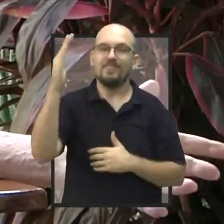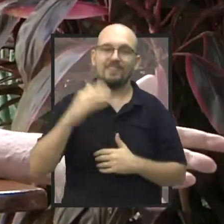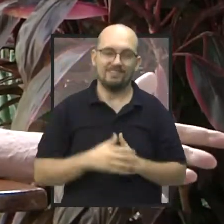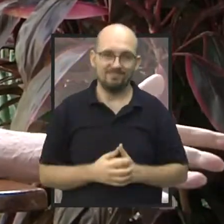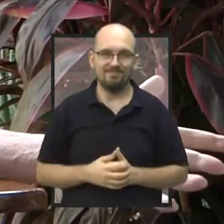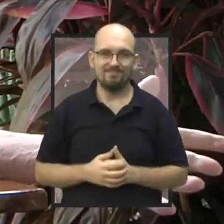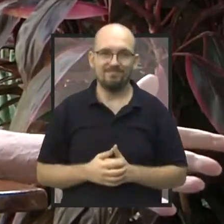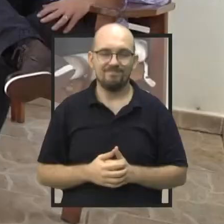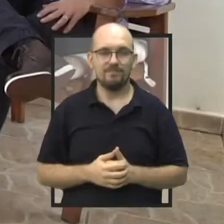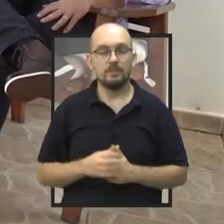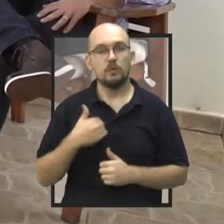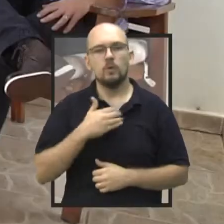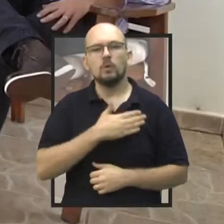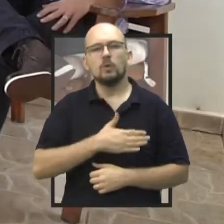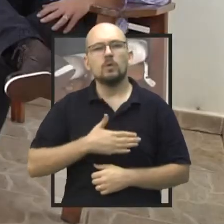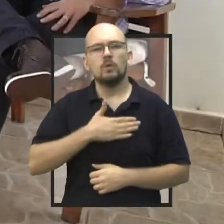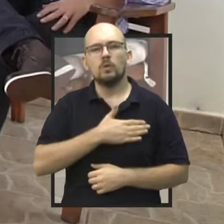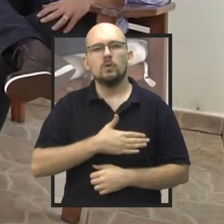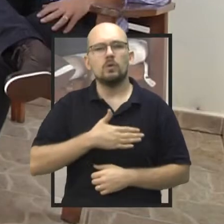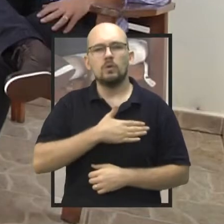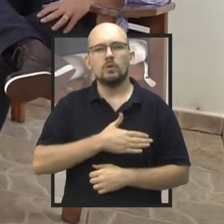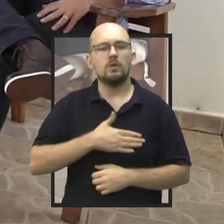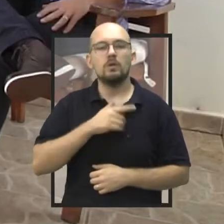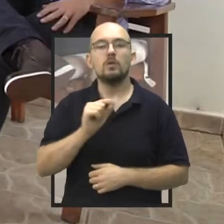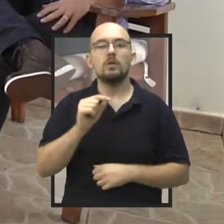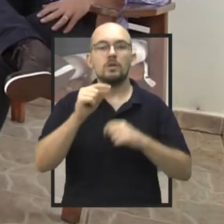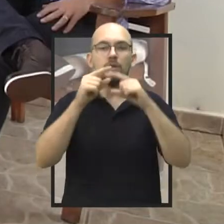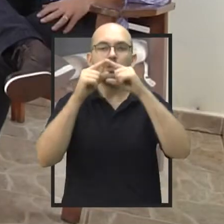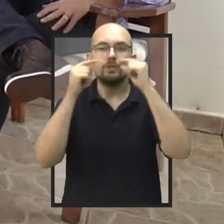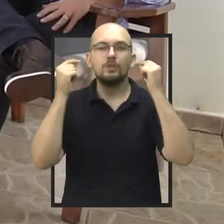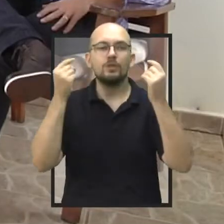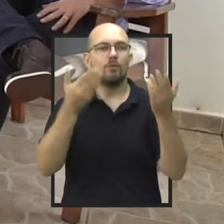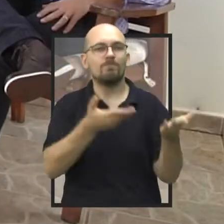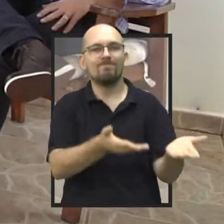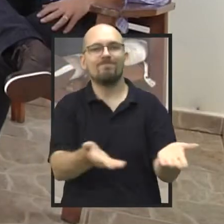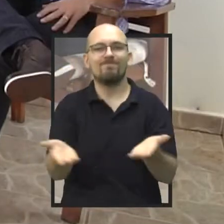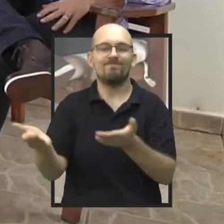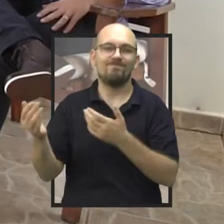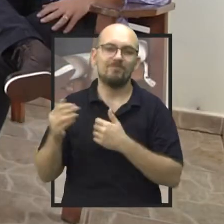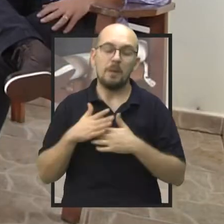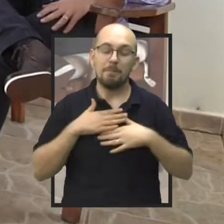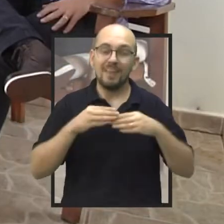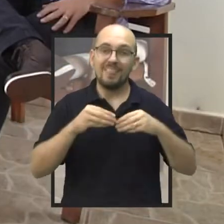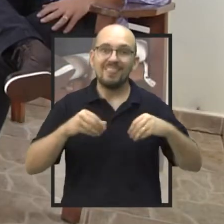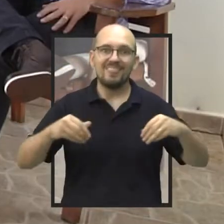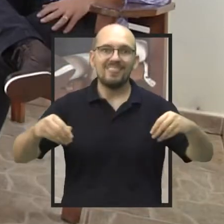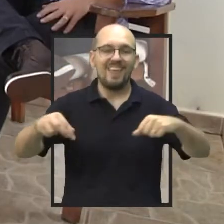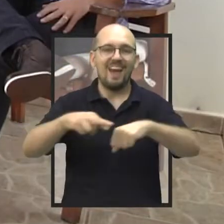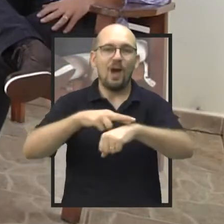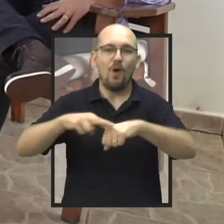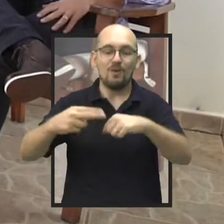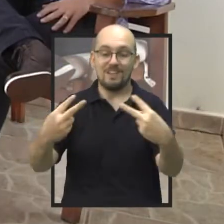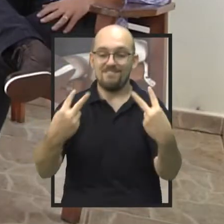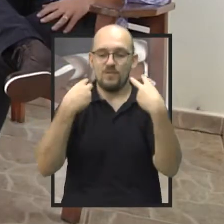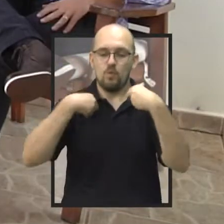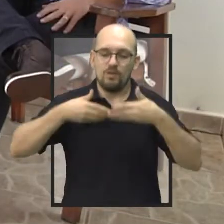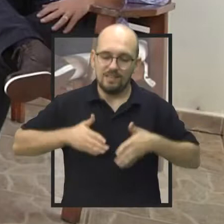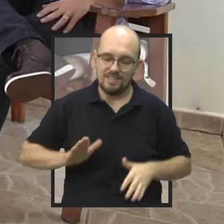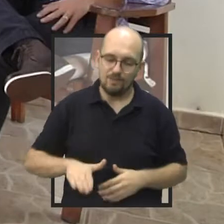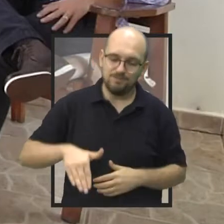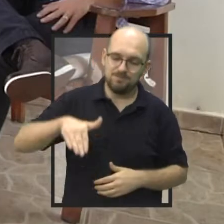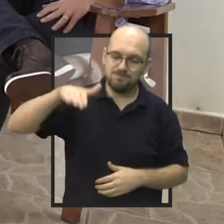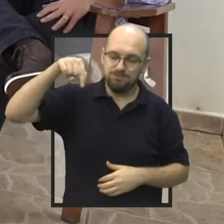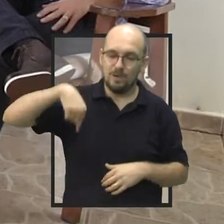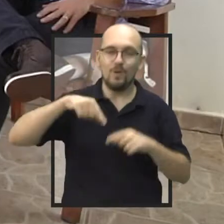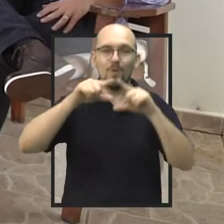bem, eu gostaria que Jaú fosse pioneiro. É minha terra. Aqui é a terra roxa que me viu nascer. Meu